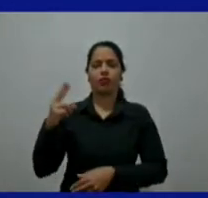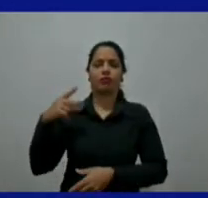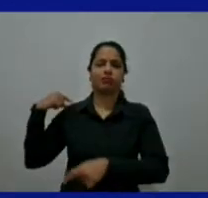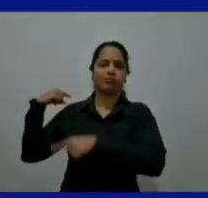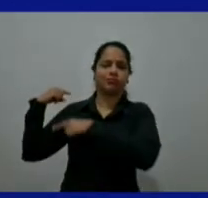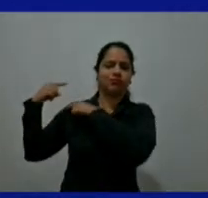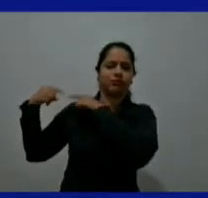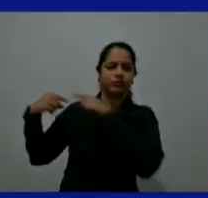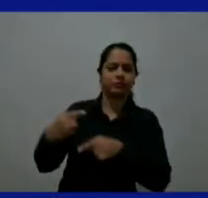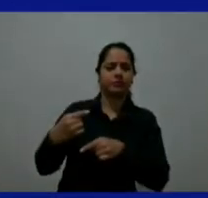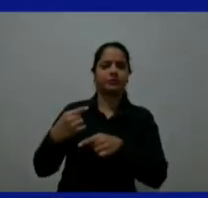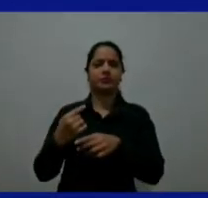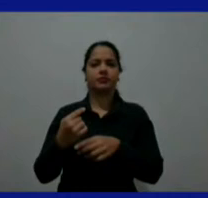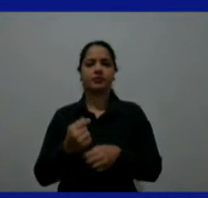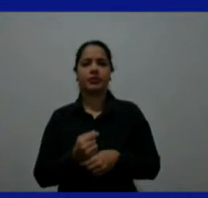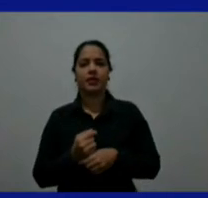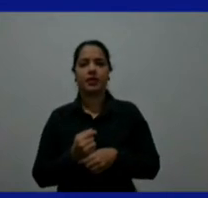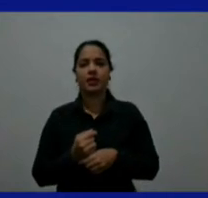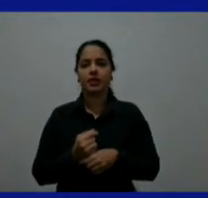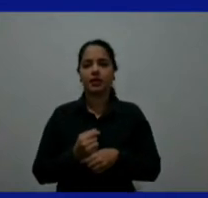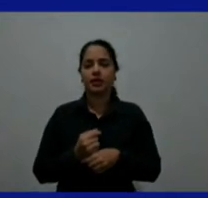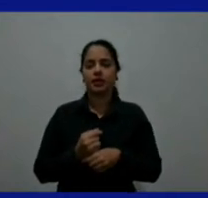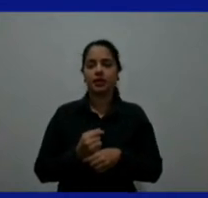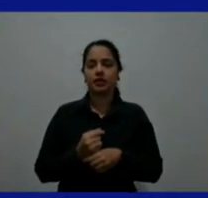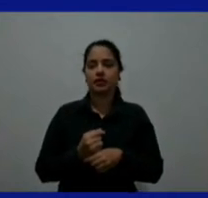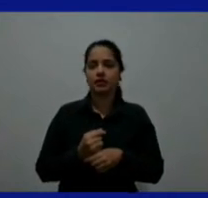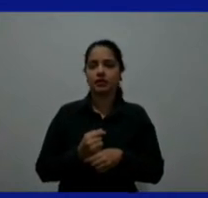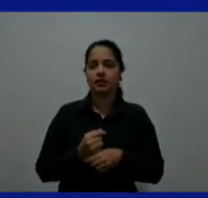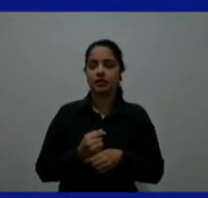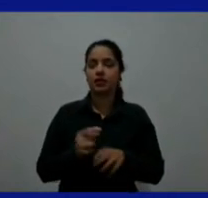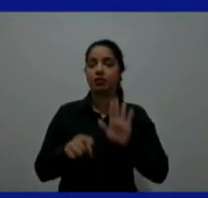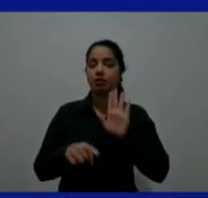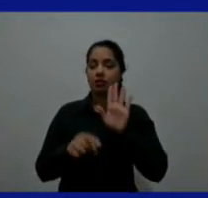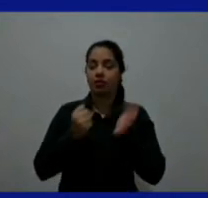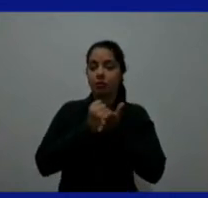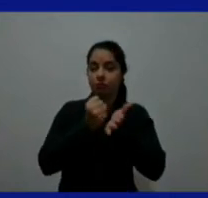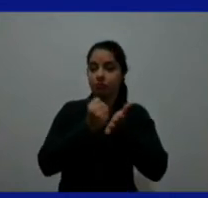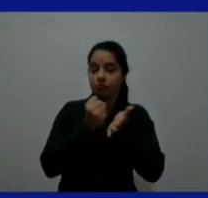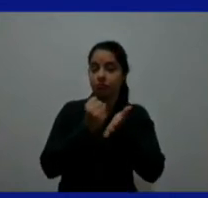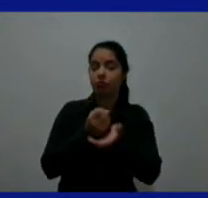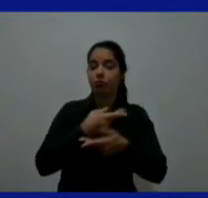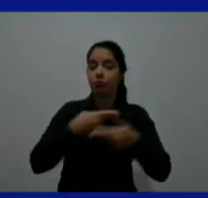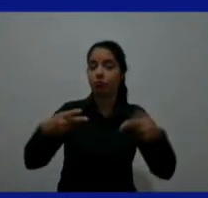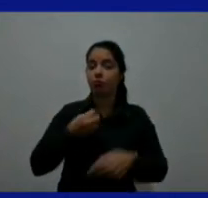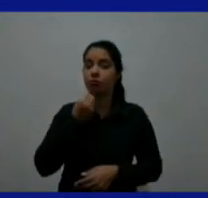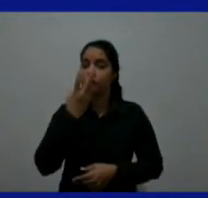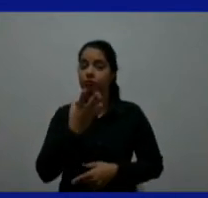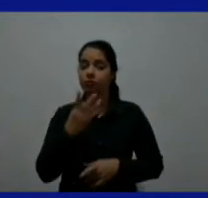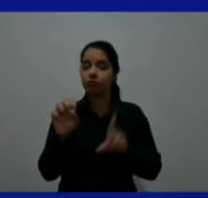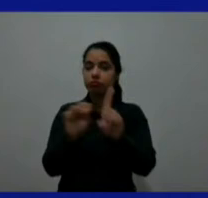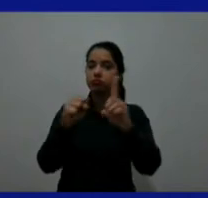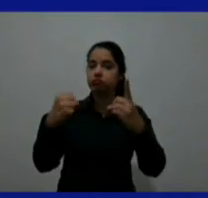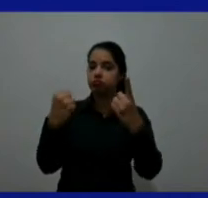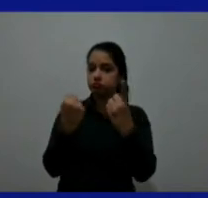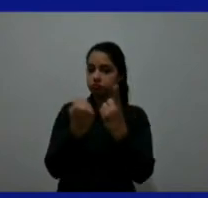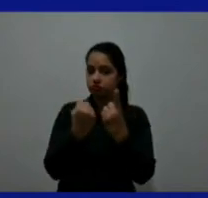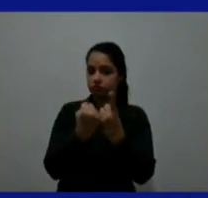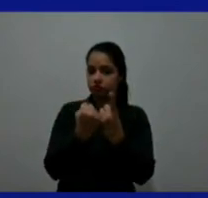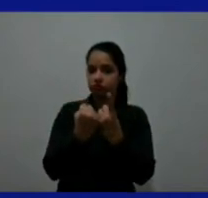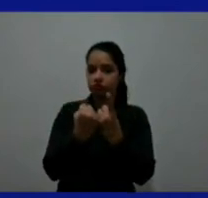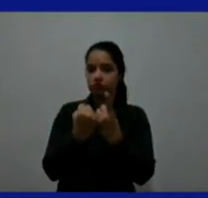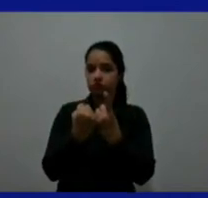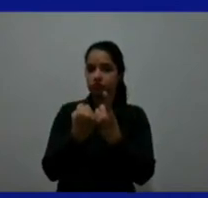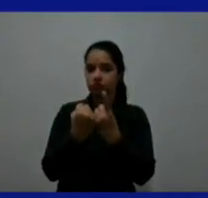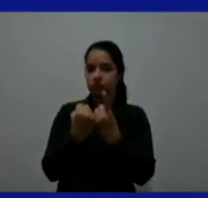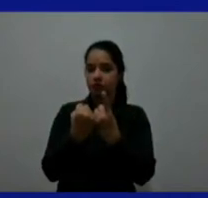também trazer benefícios para a sociedade. E considera tanto o presente quanto o